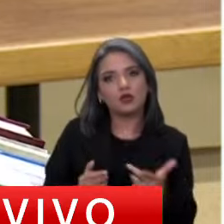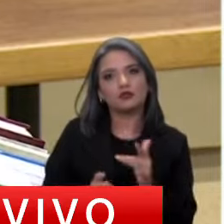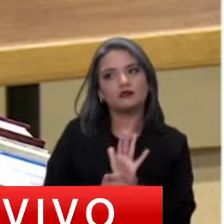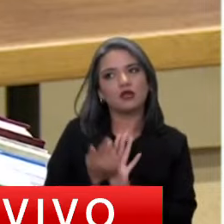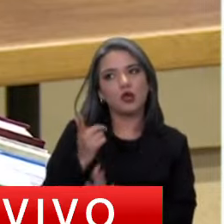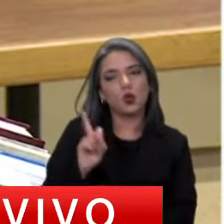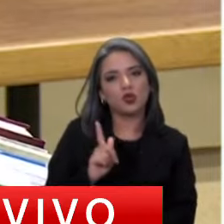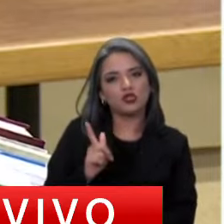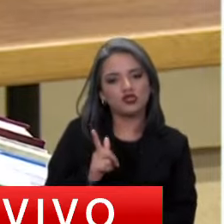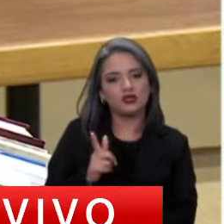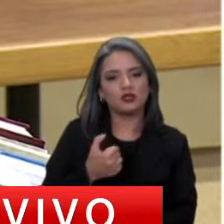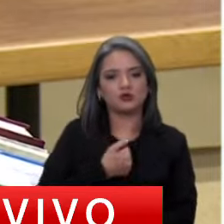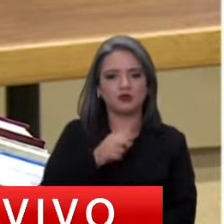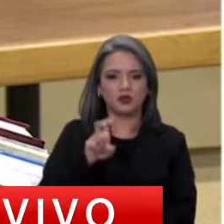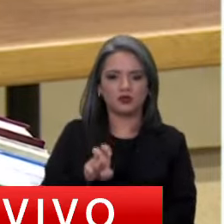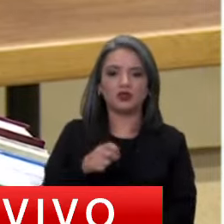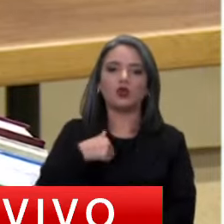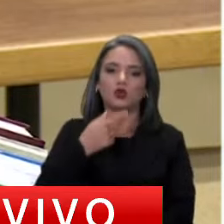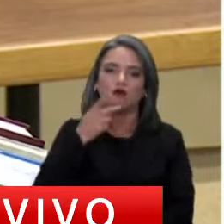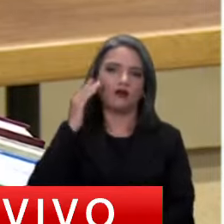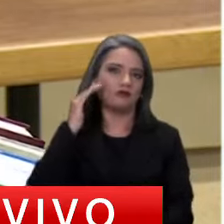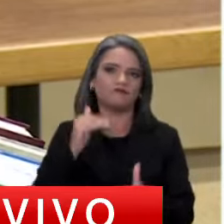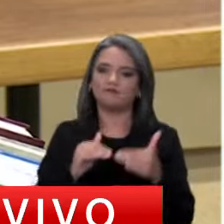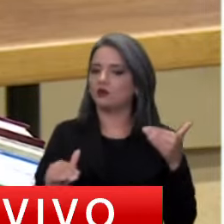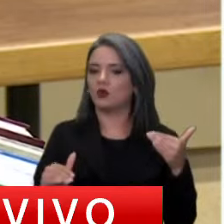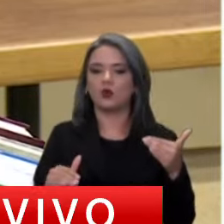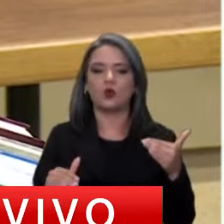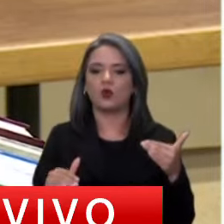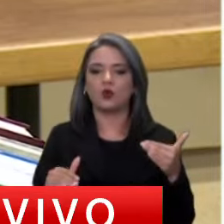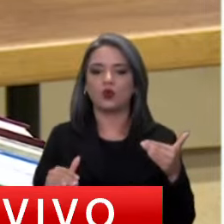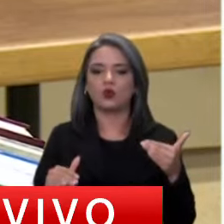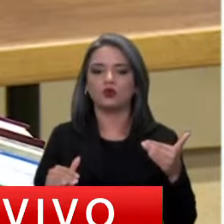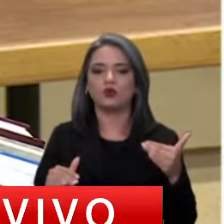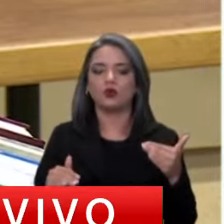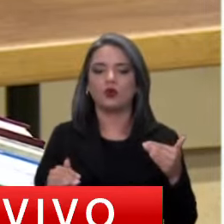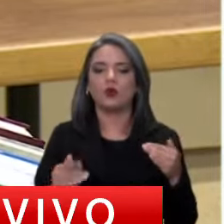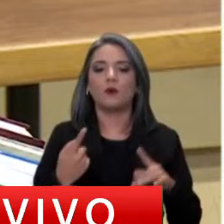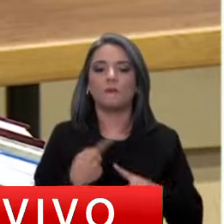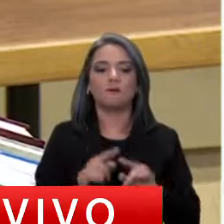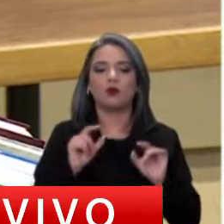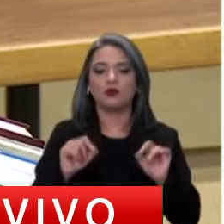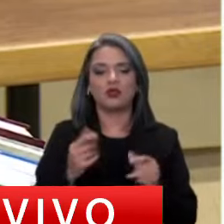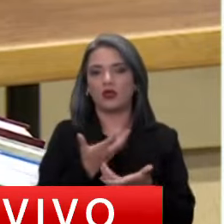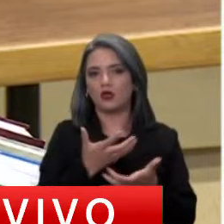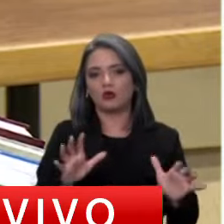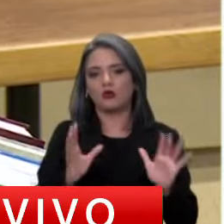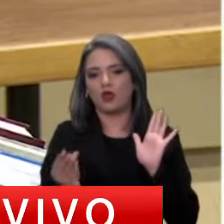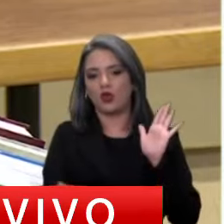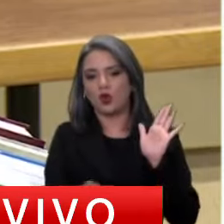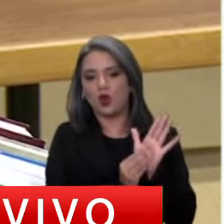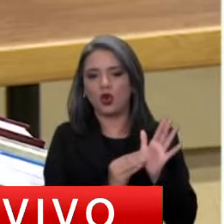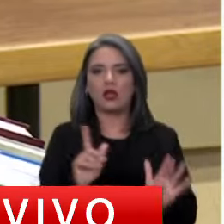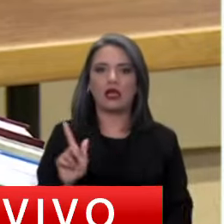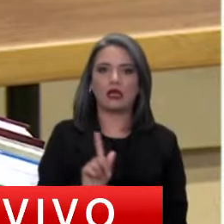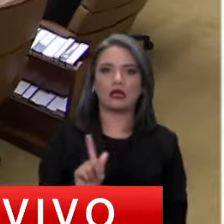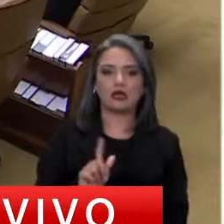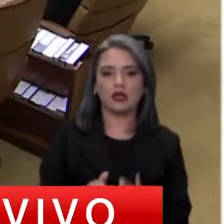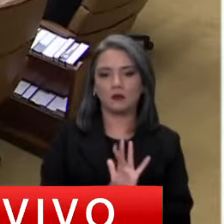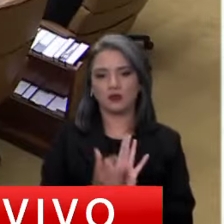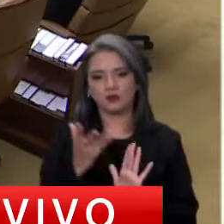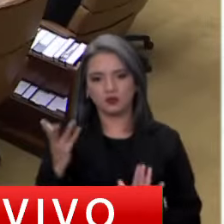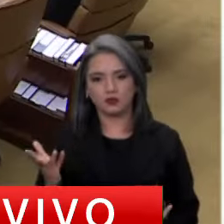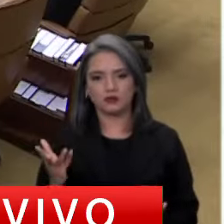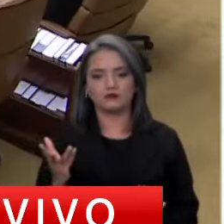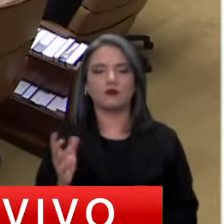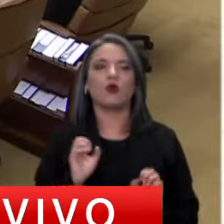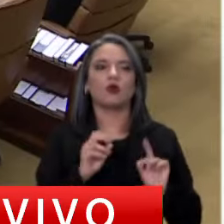porte de drogas ele estaria sujeito aí a uma regressão de regime né E isso com a decisão do STF Como é o porte